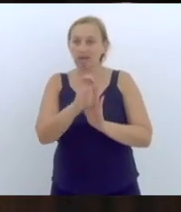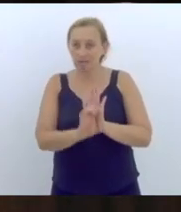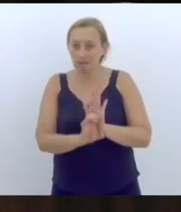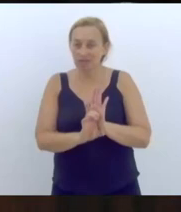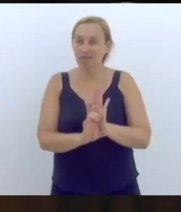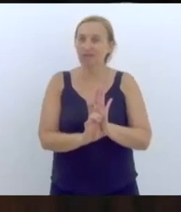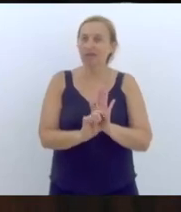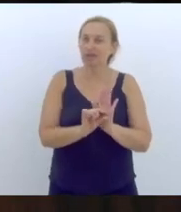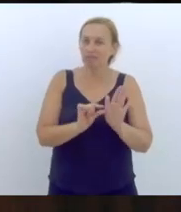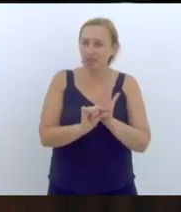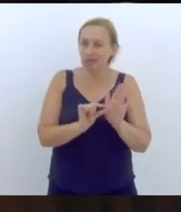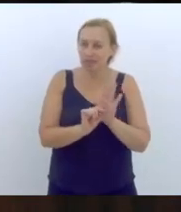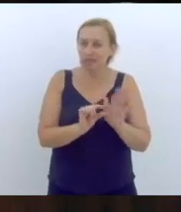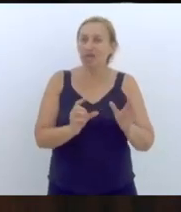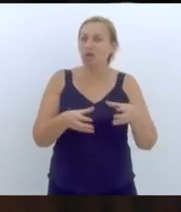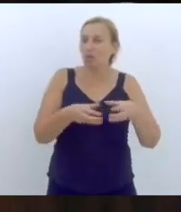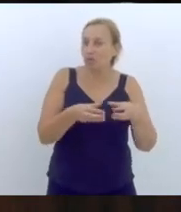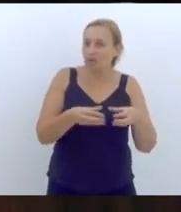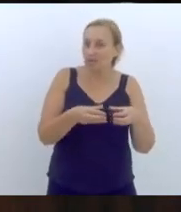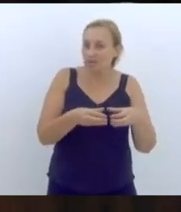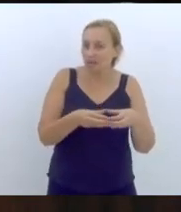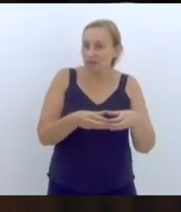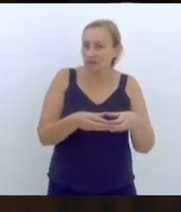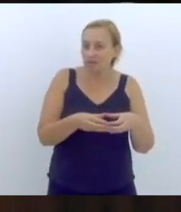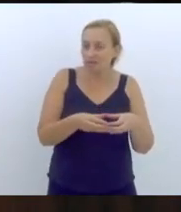da Comissão de